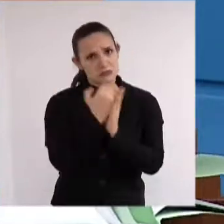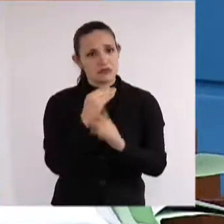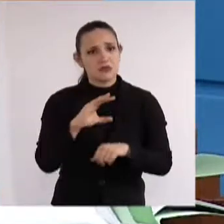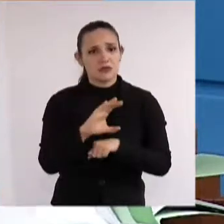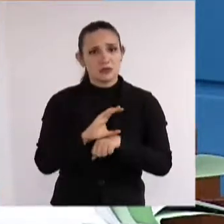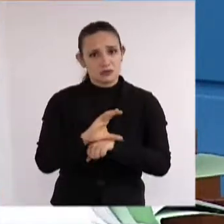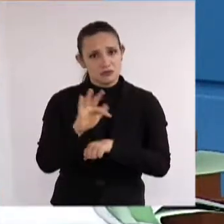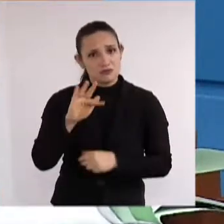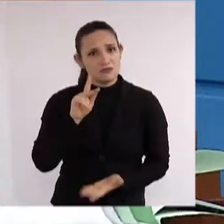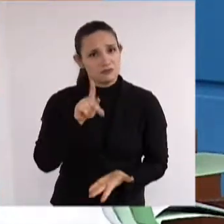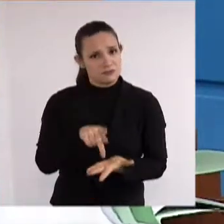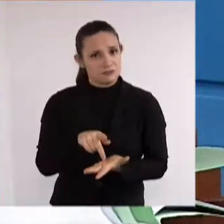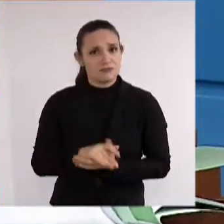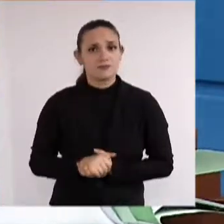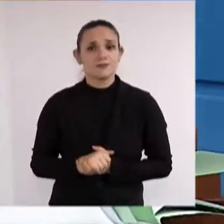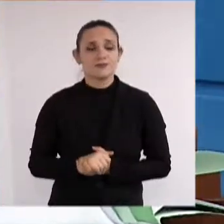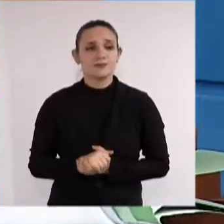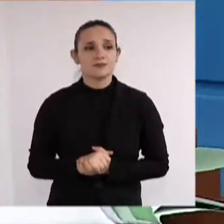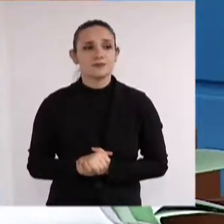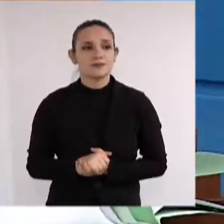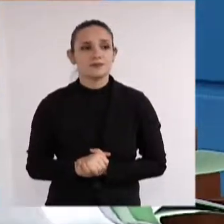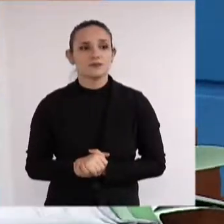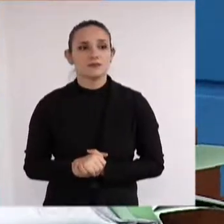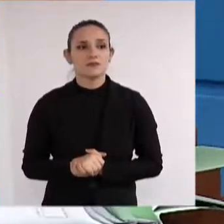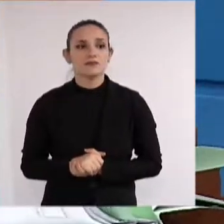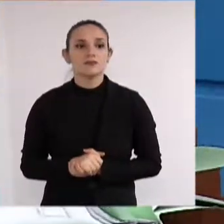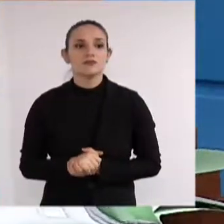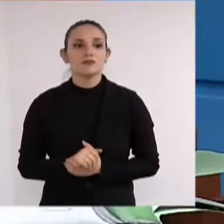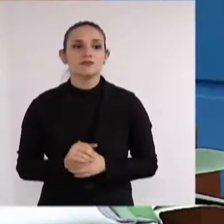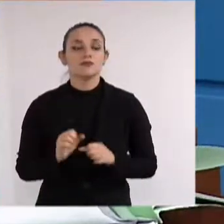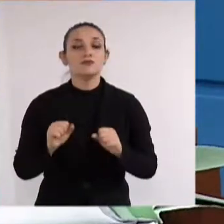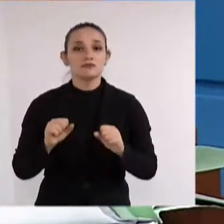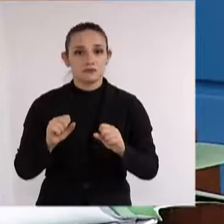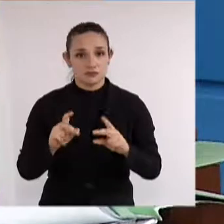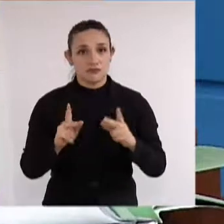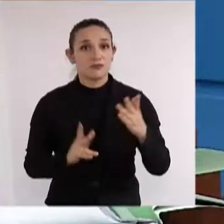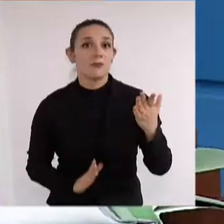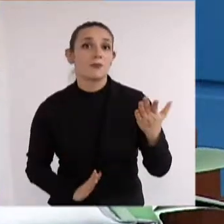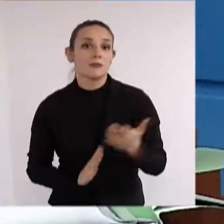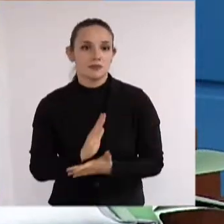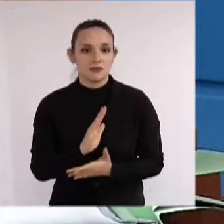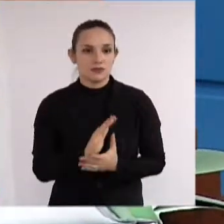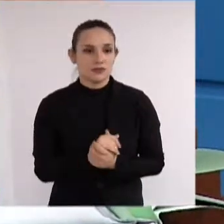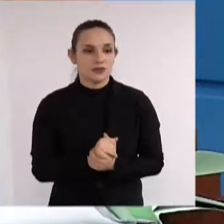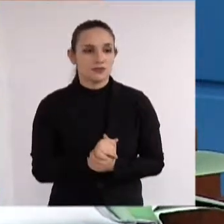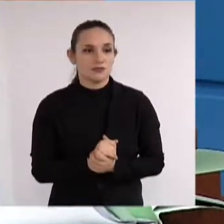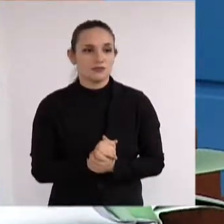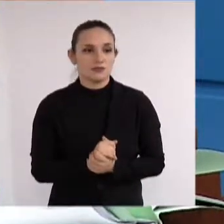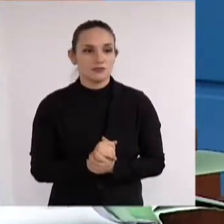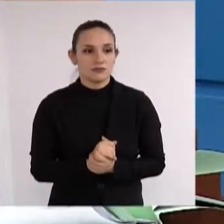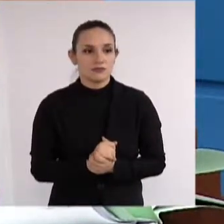de lei. Muito bem, o projeto foi aprovado não somente